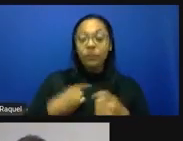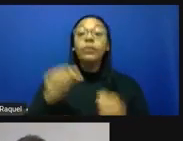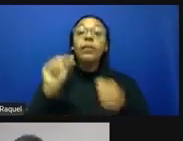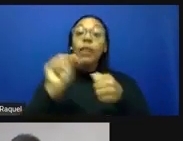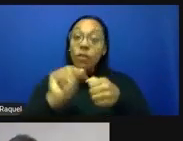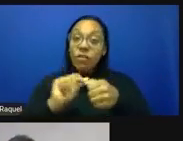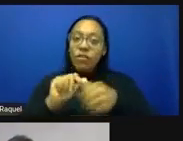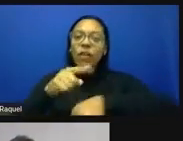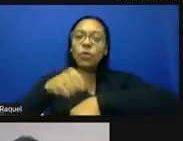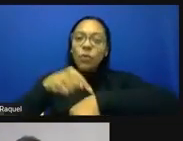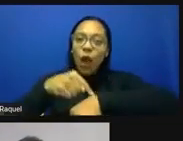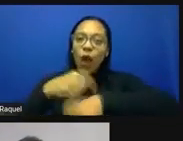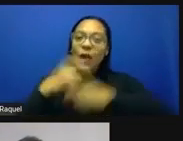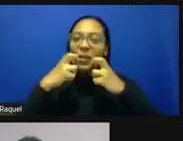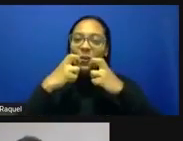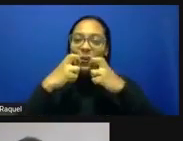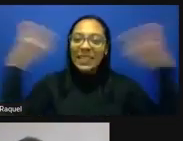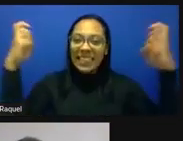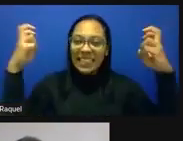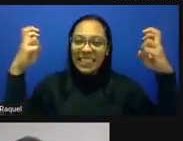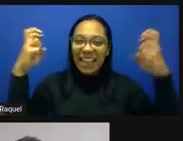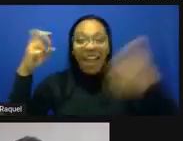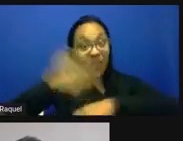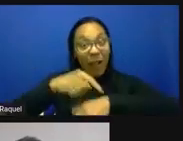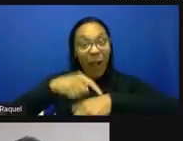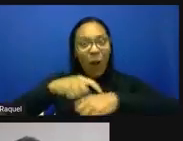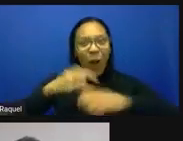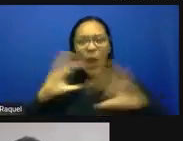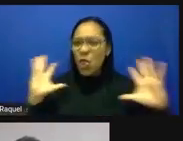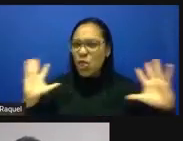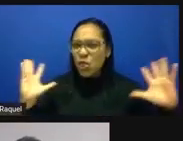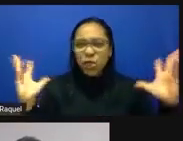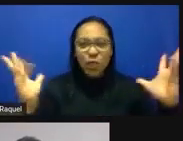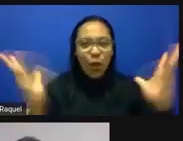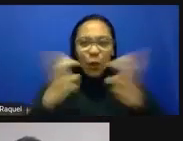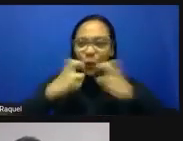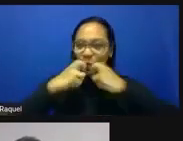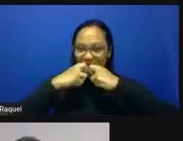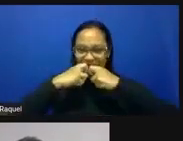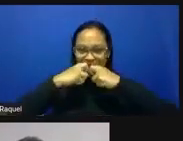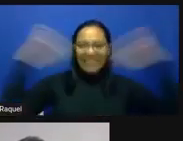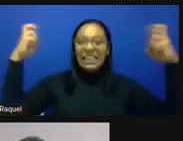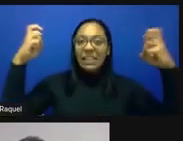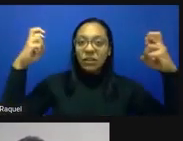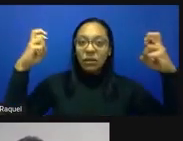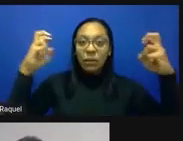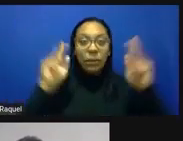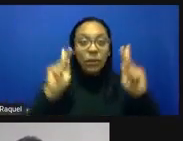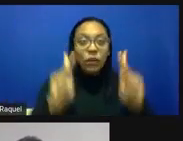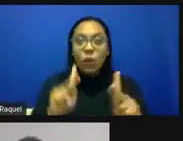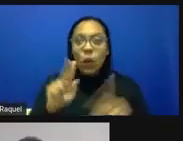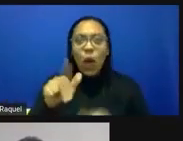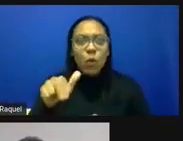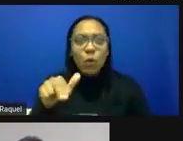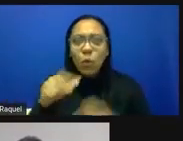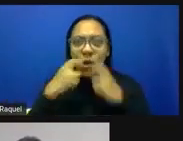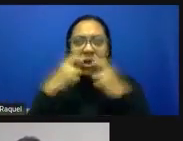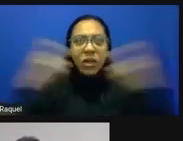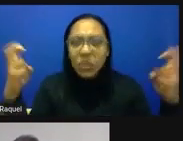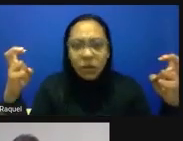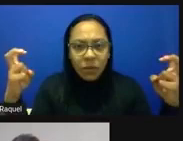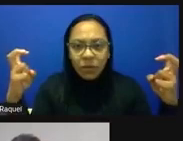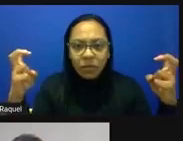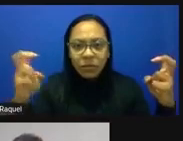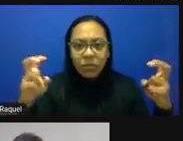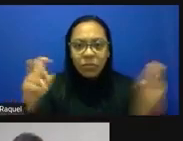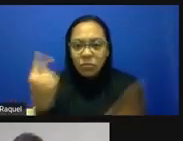explico, por exemplo, e daí na hora do grito todo mundo grita e marca isso. Às vezes tem gente que nunca gritou, eu quando gritou foi uma vez só na vida, porque depois apanhou e